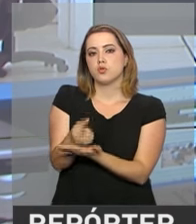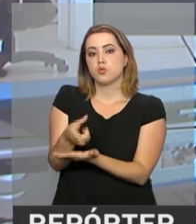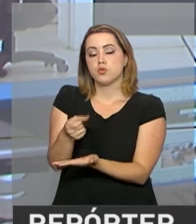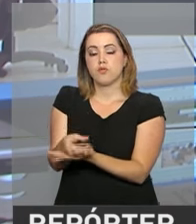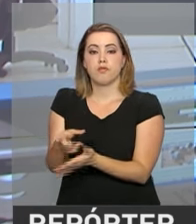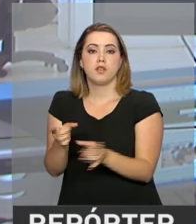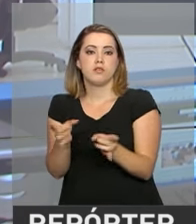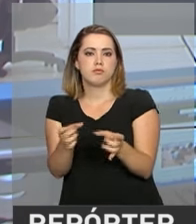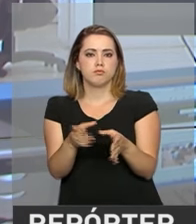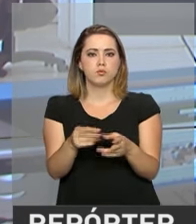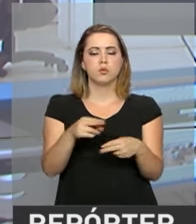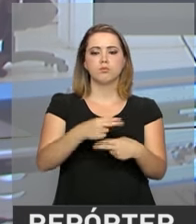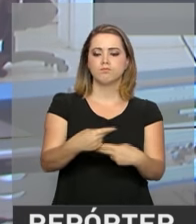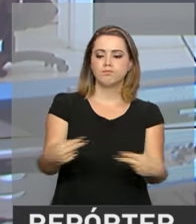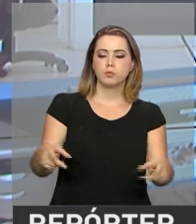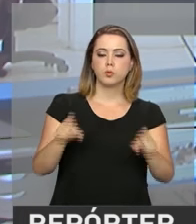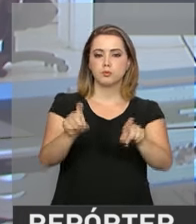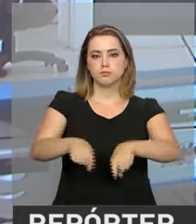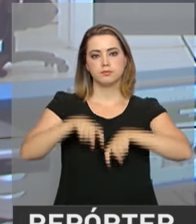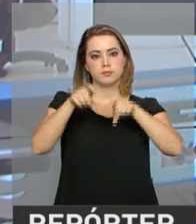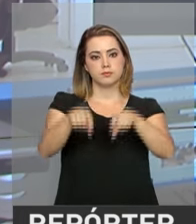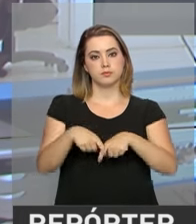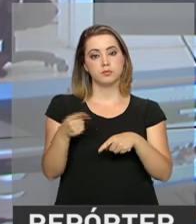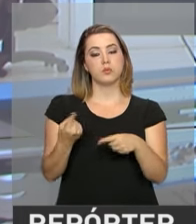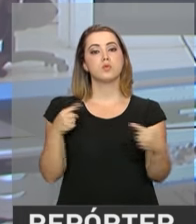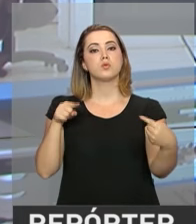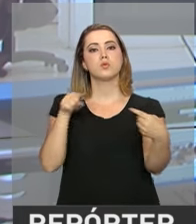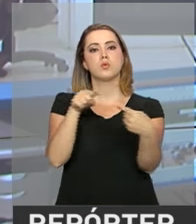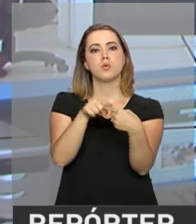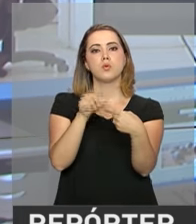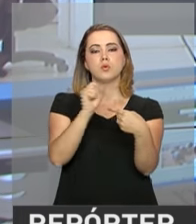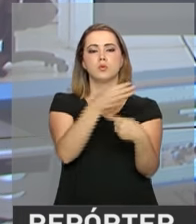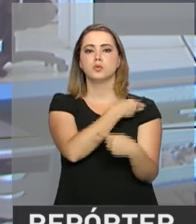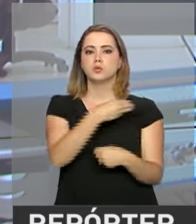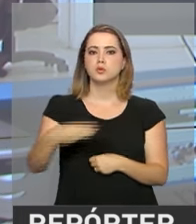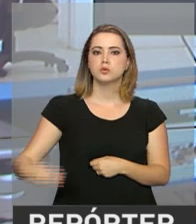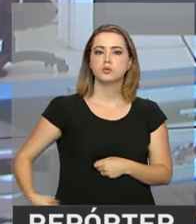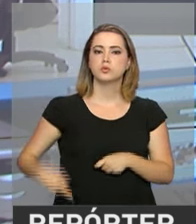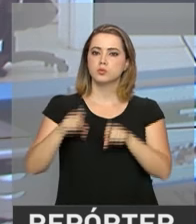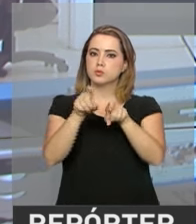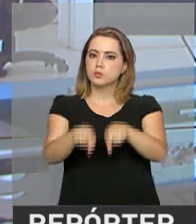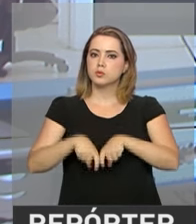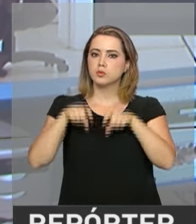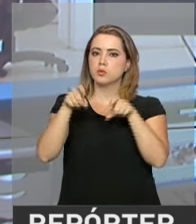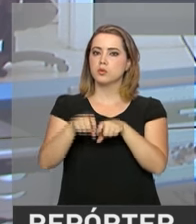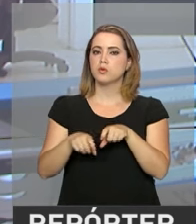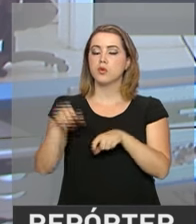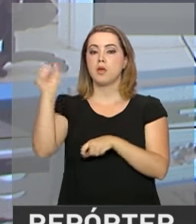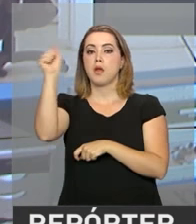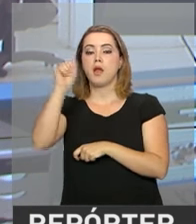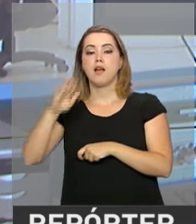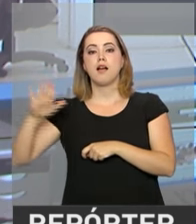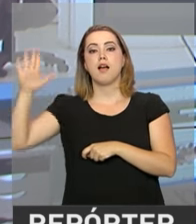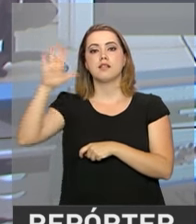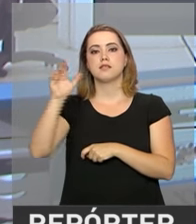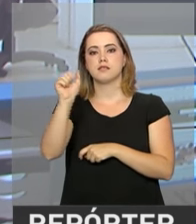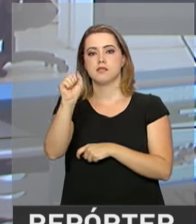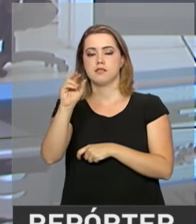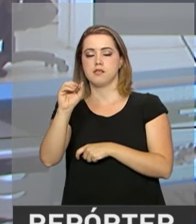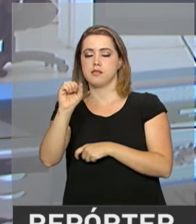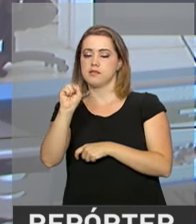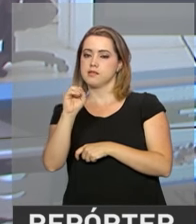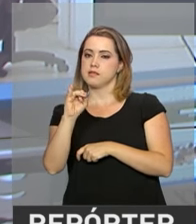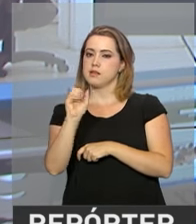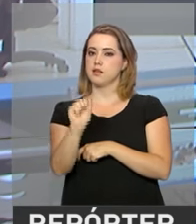produtos agropecuários Este foi objetivo da viagem do ministro da Agricultura blairo Mag pela Ásia o balanço da visita foi